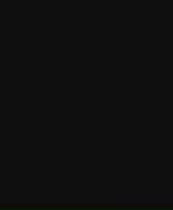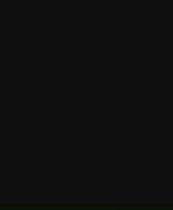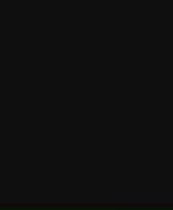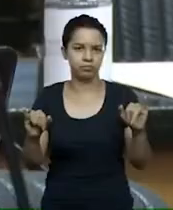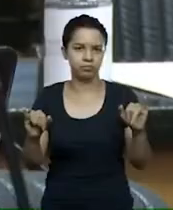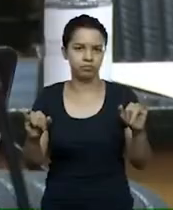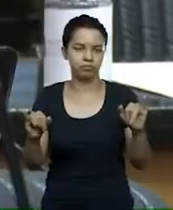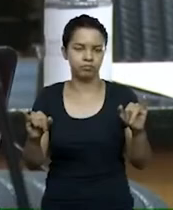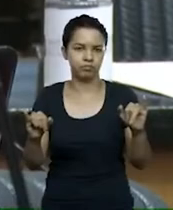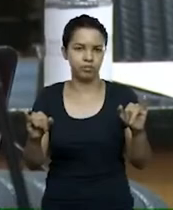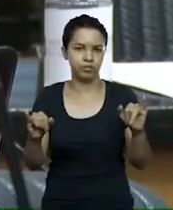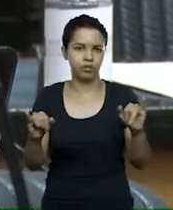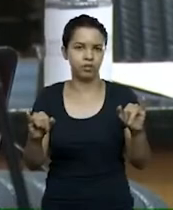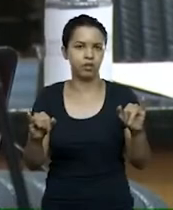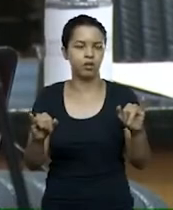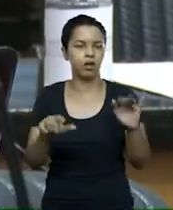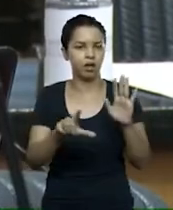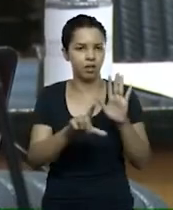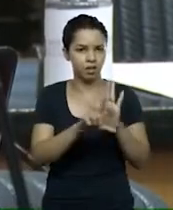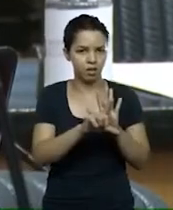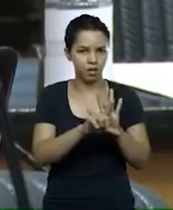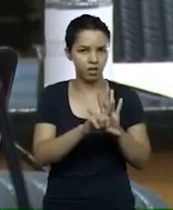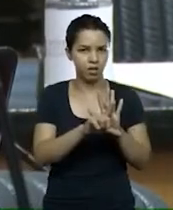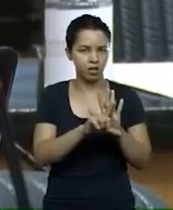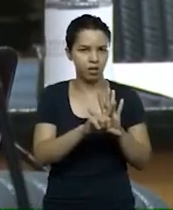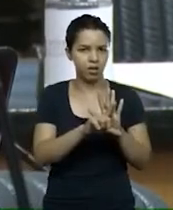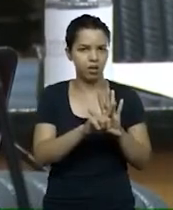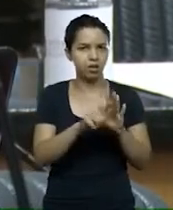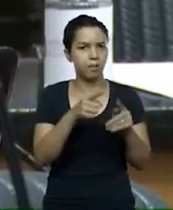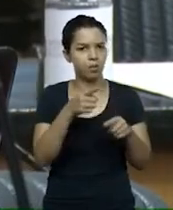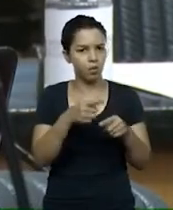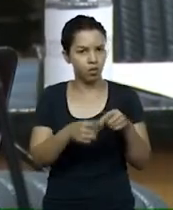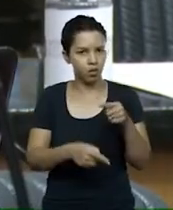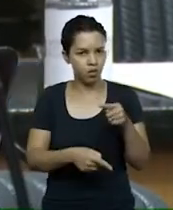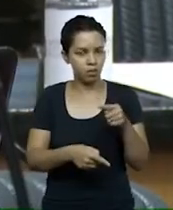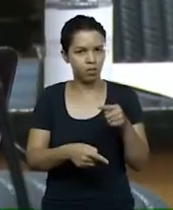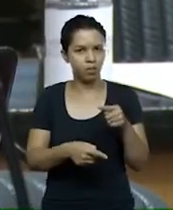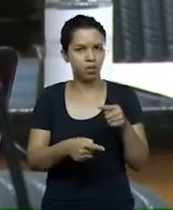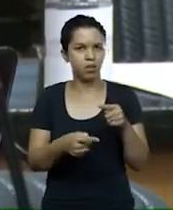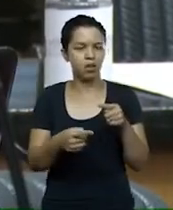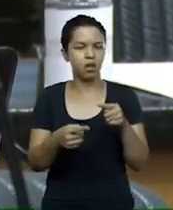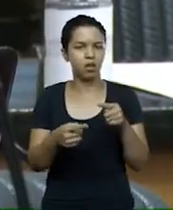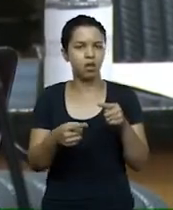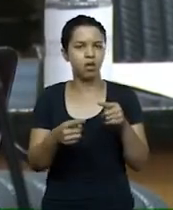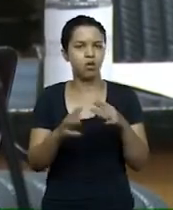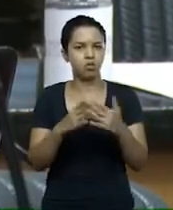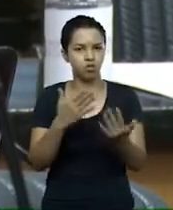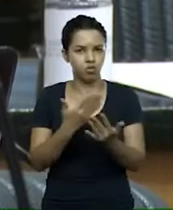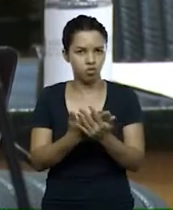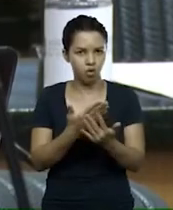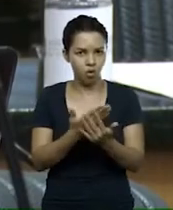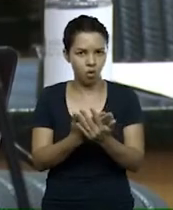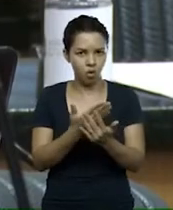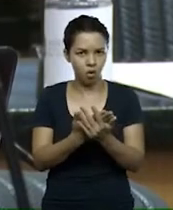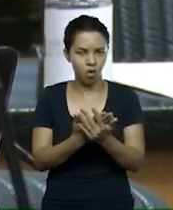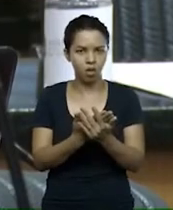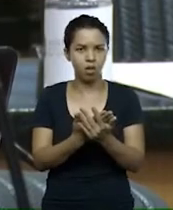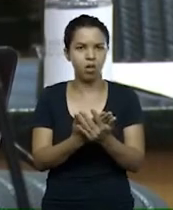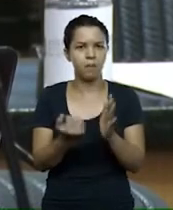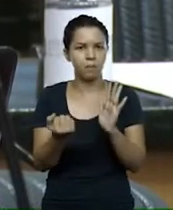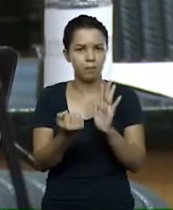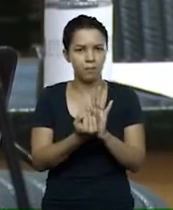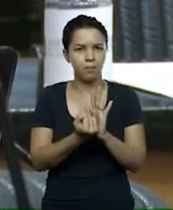este. A lei proíbe quebrar, destruir patrimônio público, quebrar a escola. A lei proíbe.